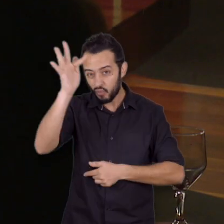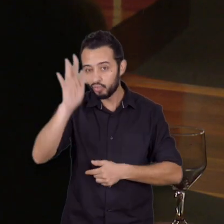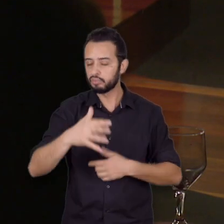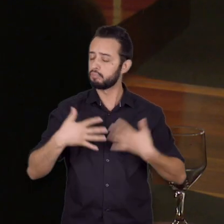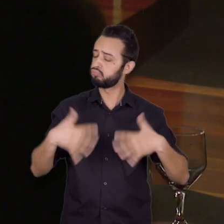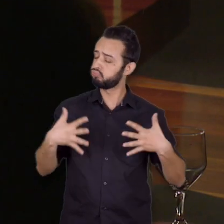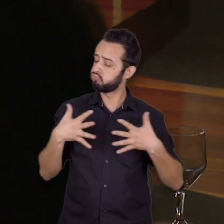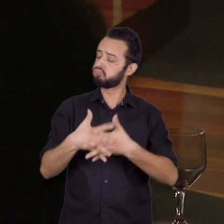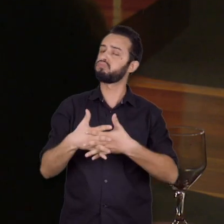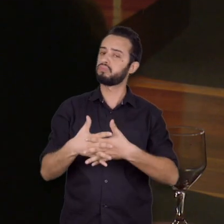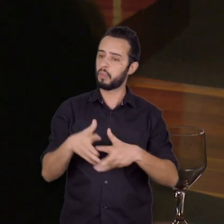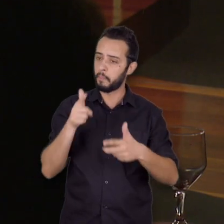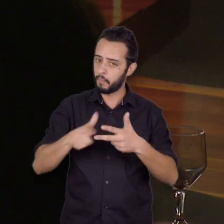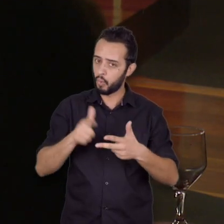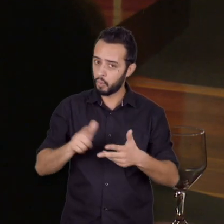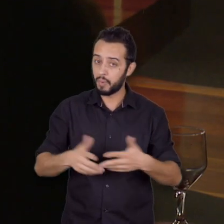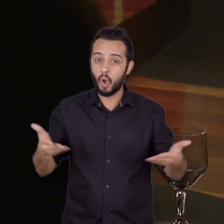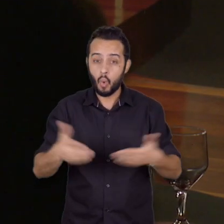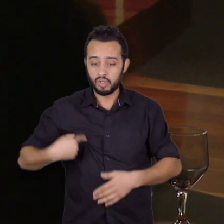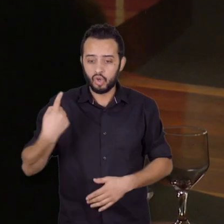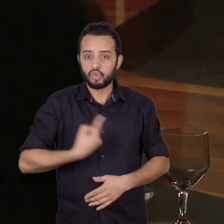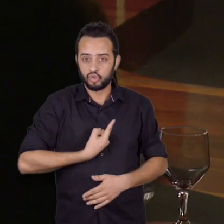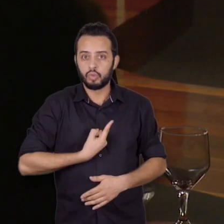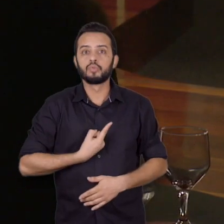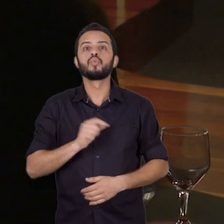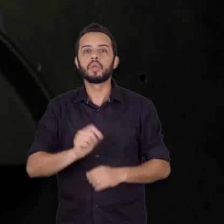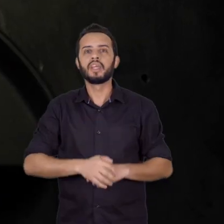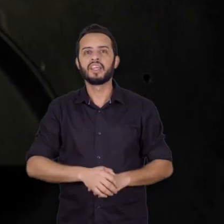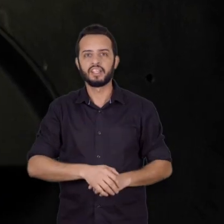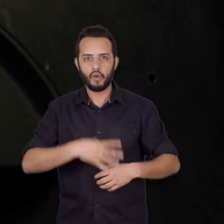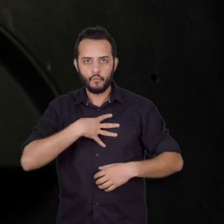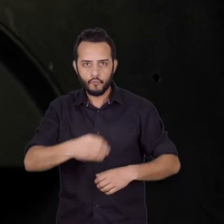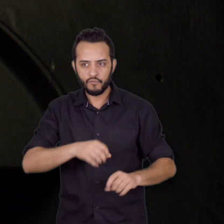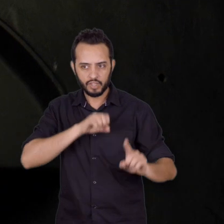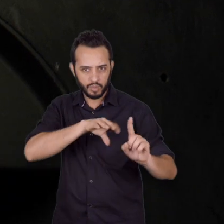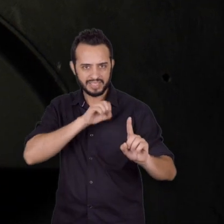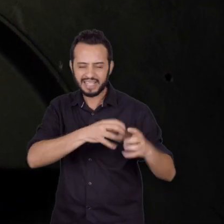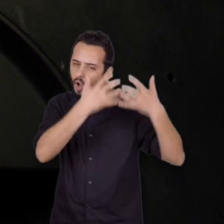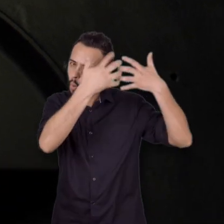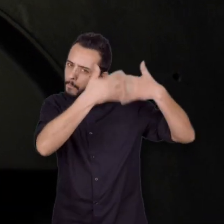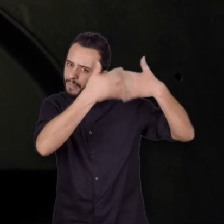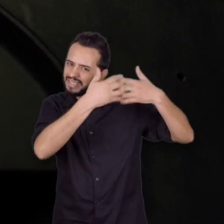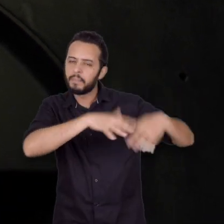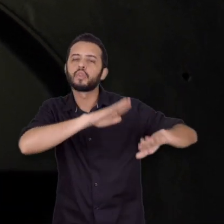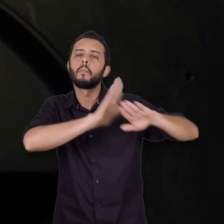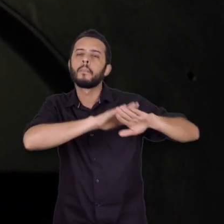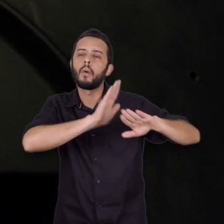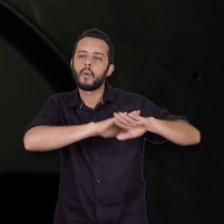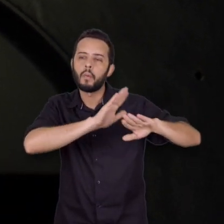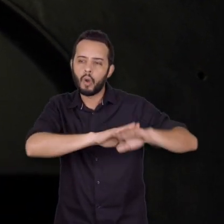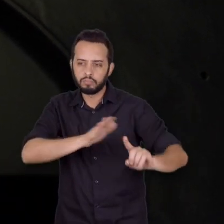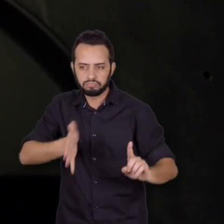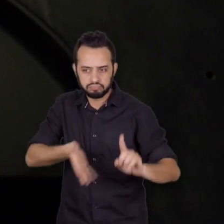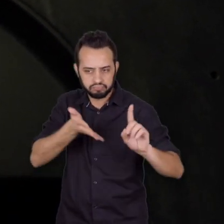criamos. Hoje, nós somos obrigados a criar os filhos pensando, se defendendo.